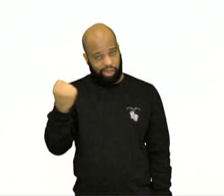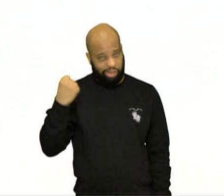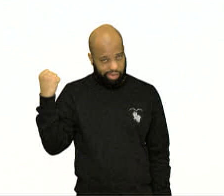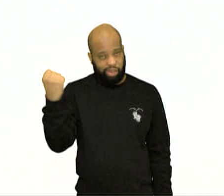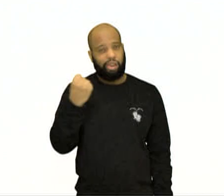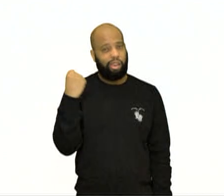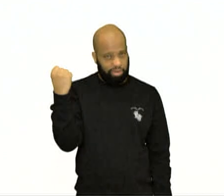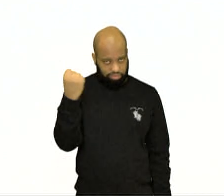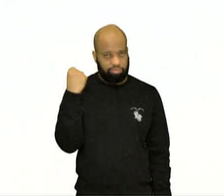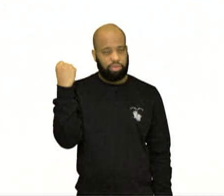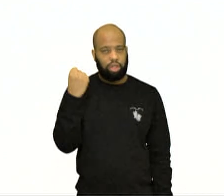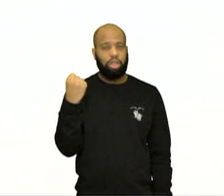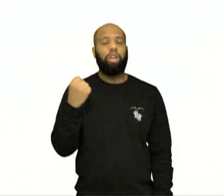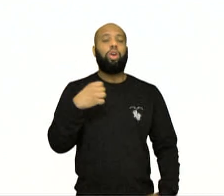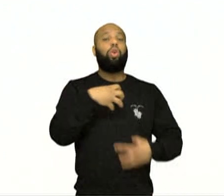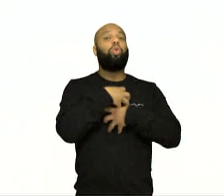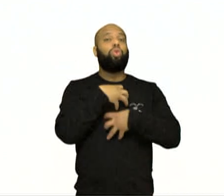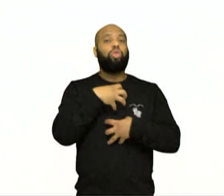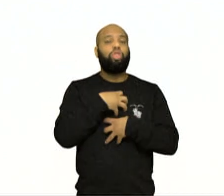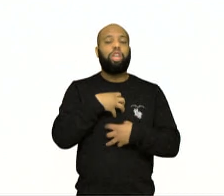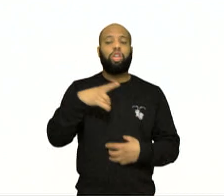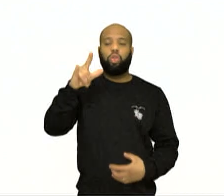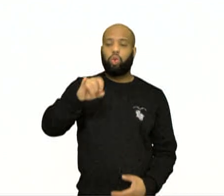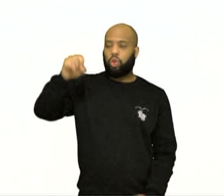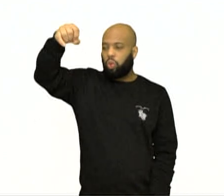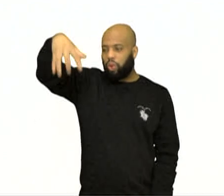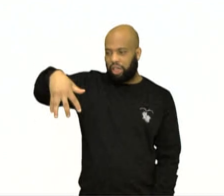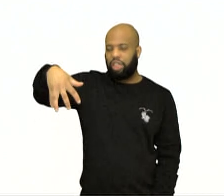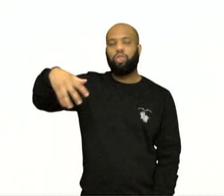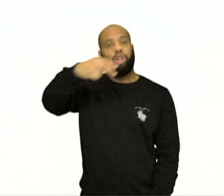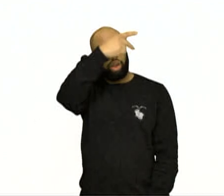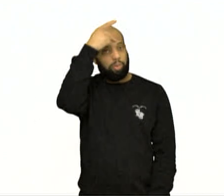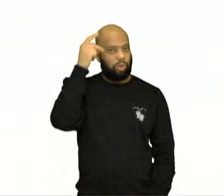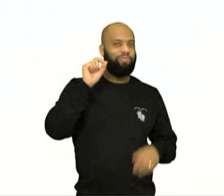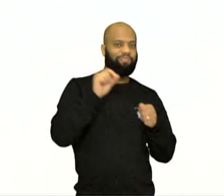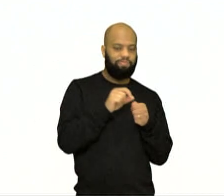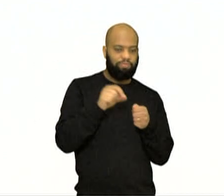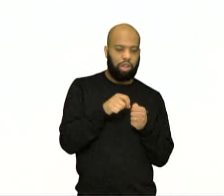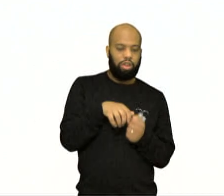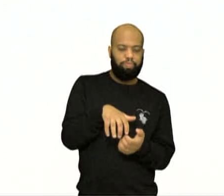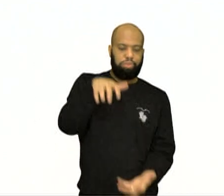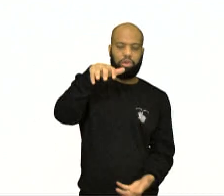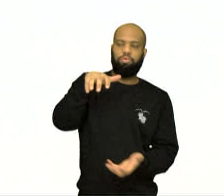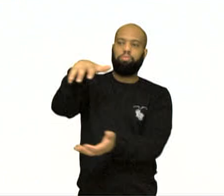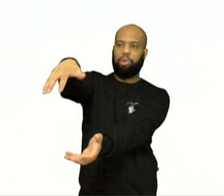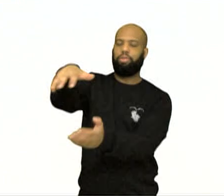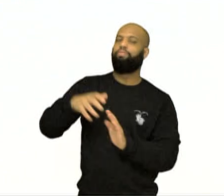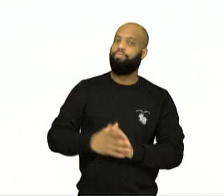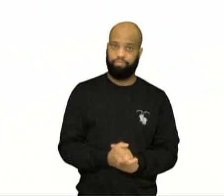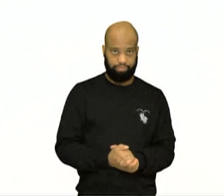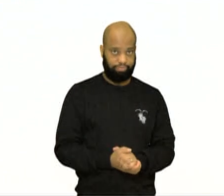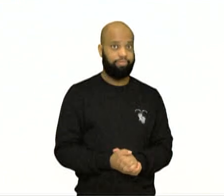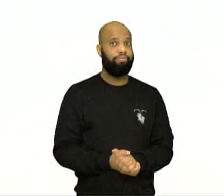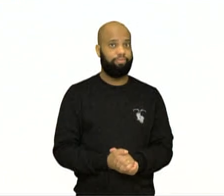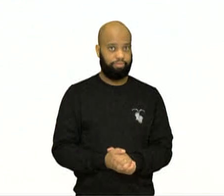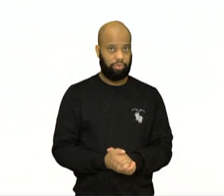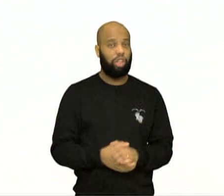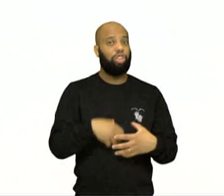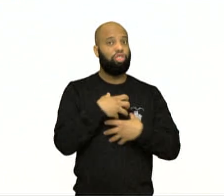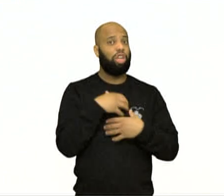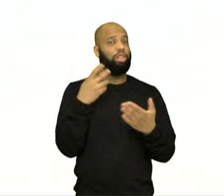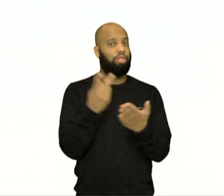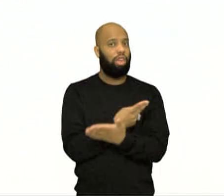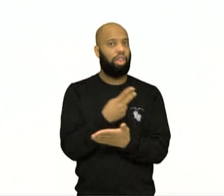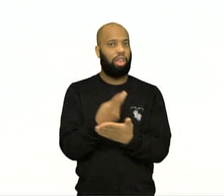grandes centros urbanos a forma como os resíduos produzidos pelas pessoas, pela sociedade, é descartado de maneira